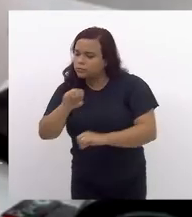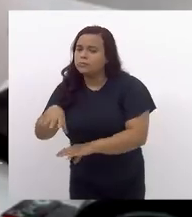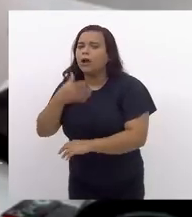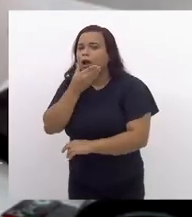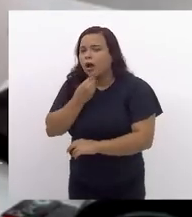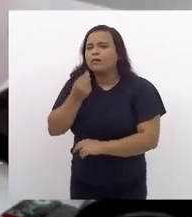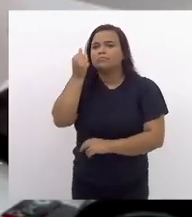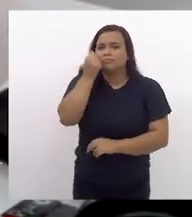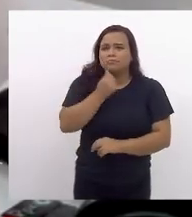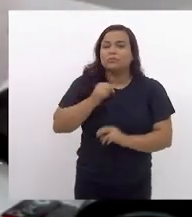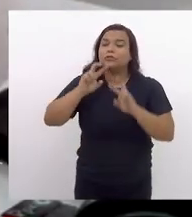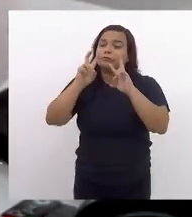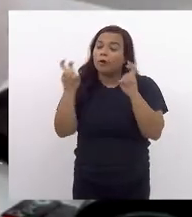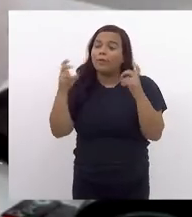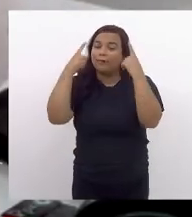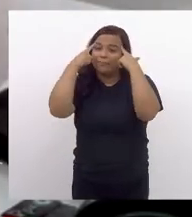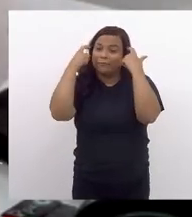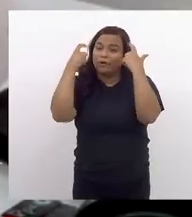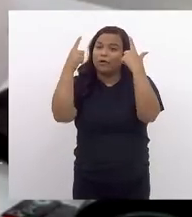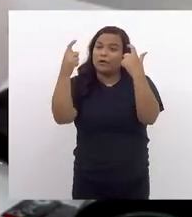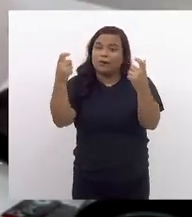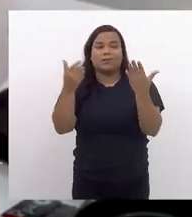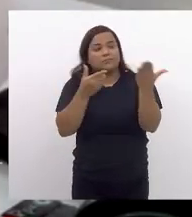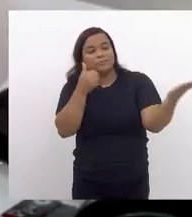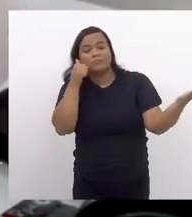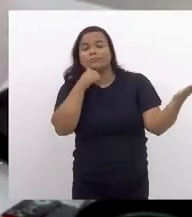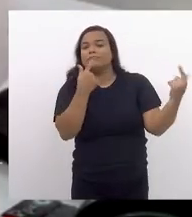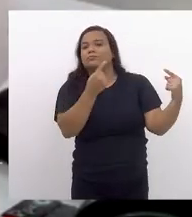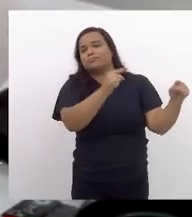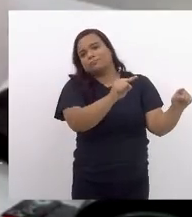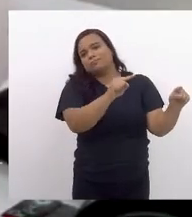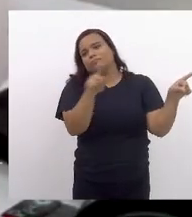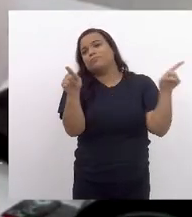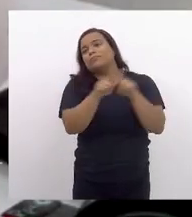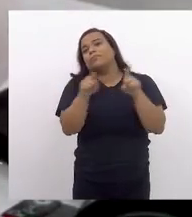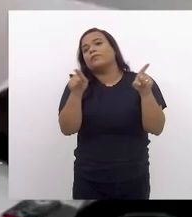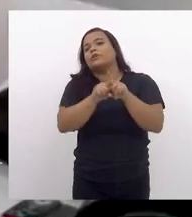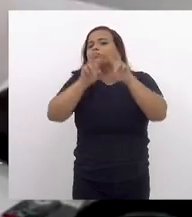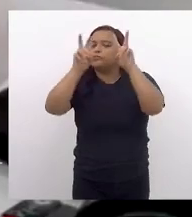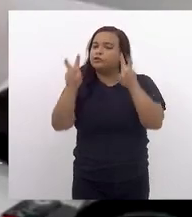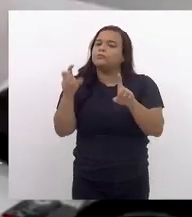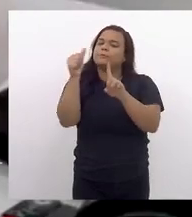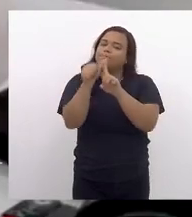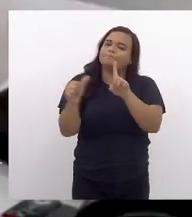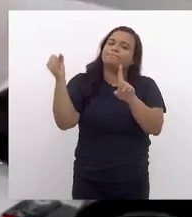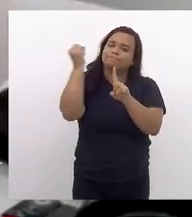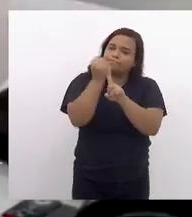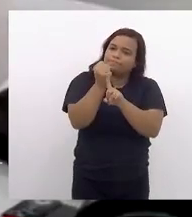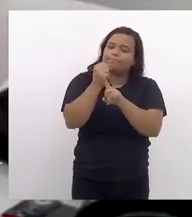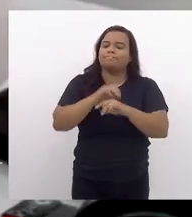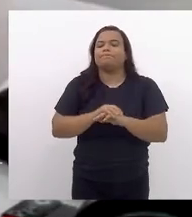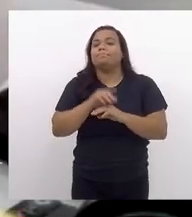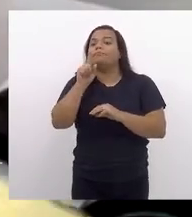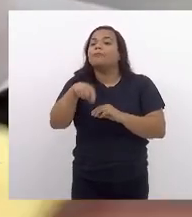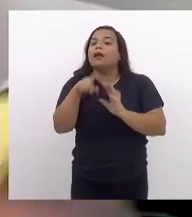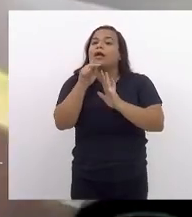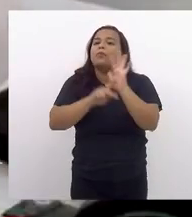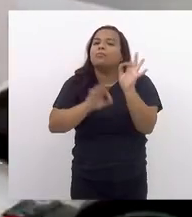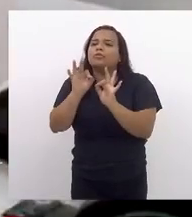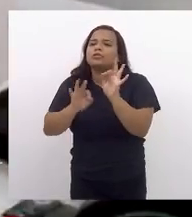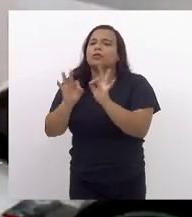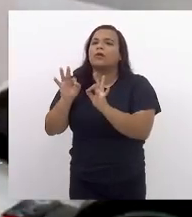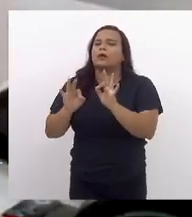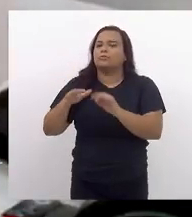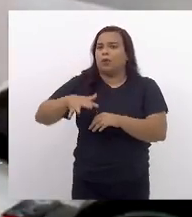a questão da violência, né, às mulheres, a questão do feminicídio. E é um projeto, porque